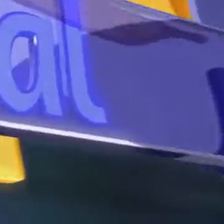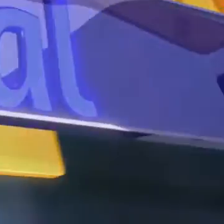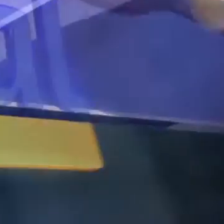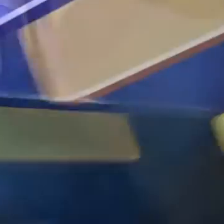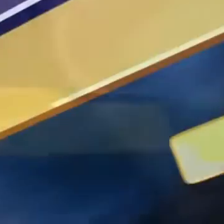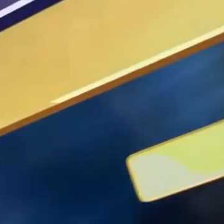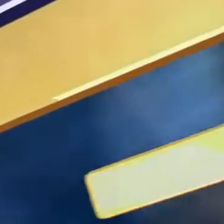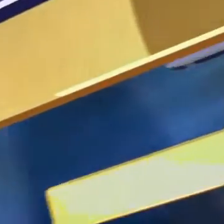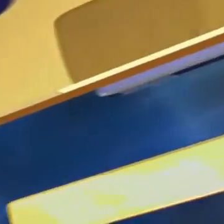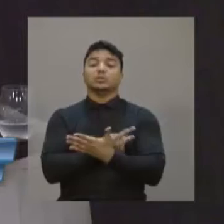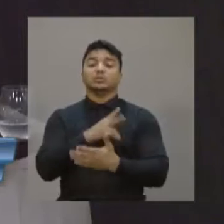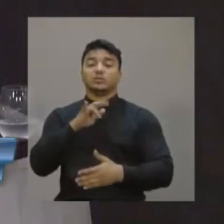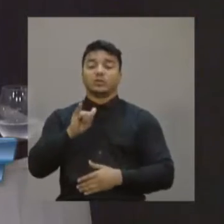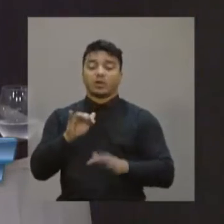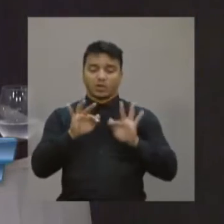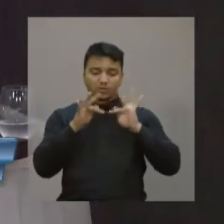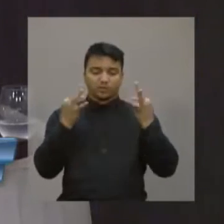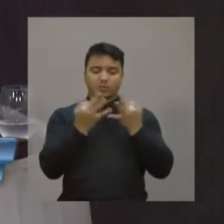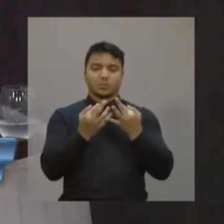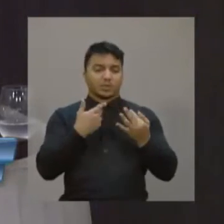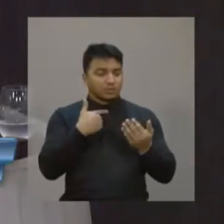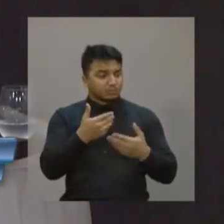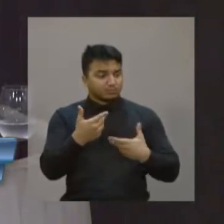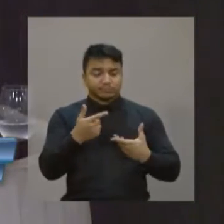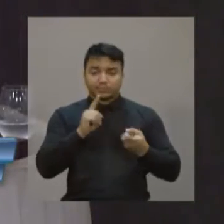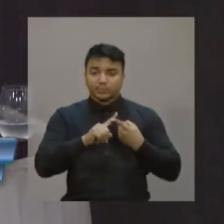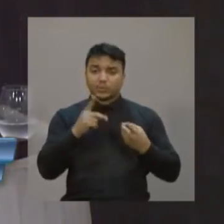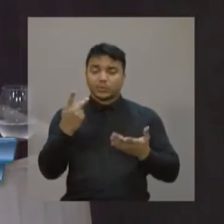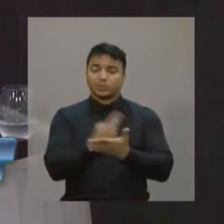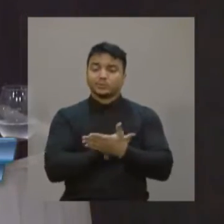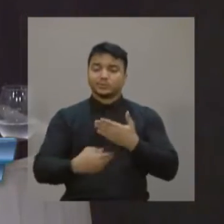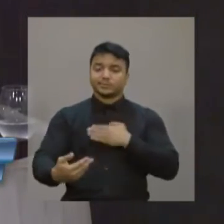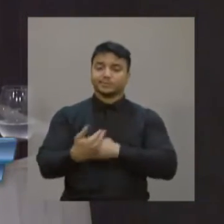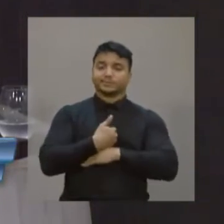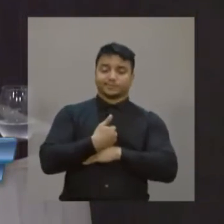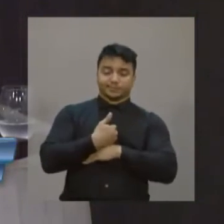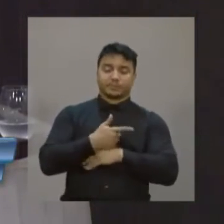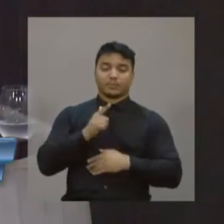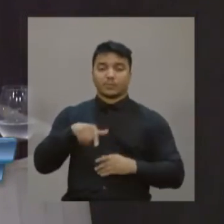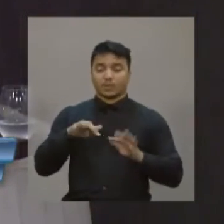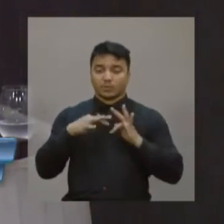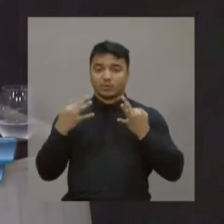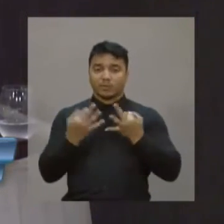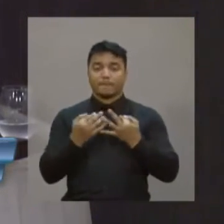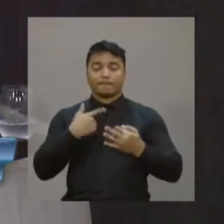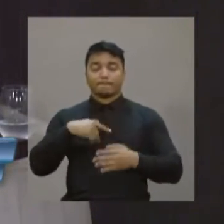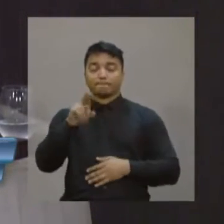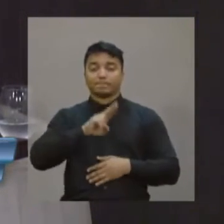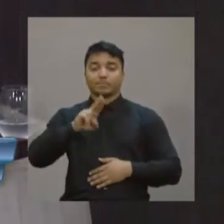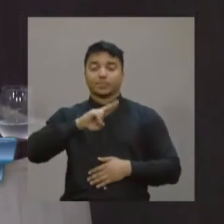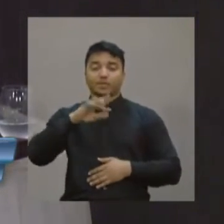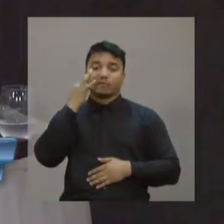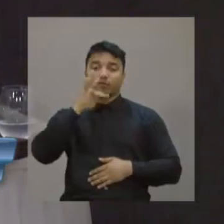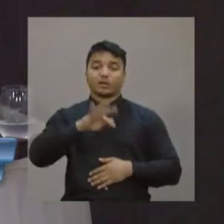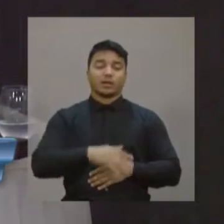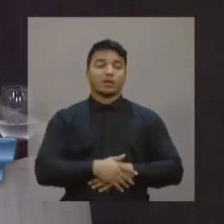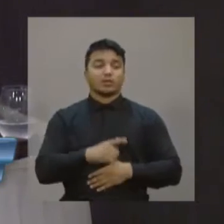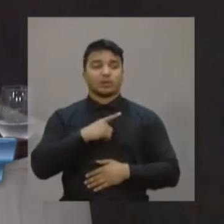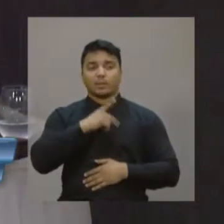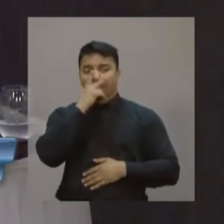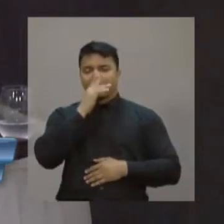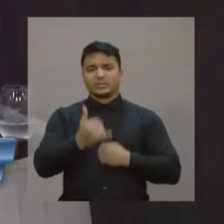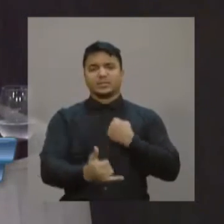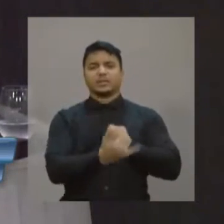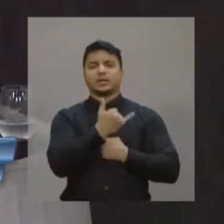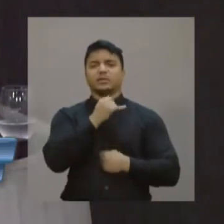tema. O deputado Acrísio Sena, do PT, alertou sobre uma possível extinção do ensino superior, haja